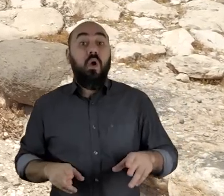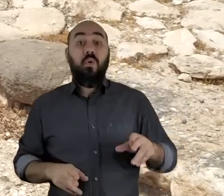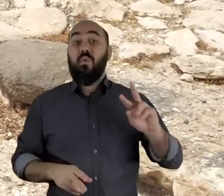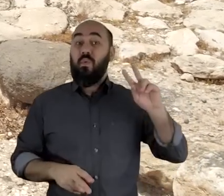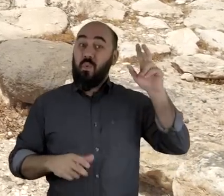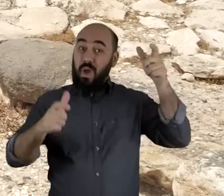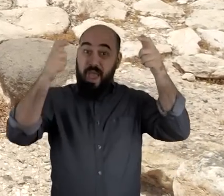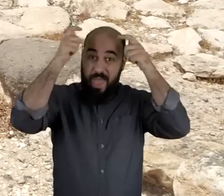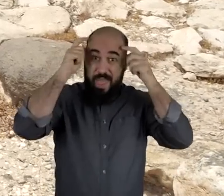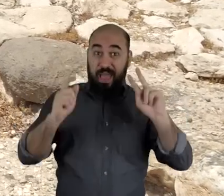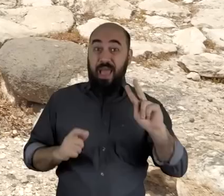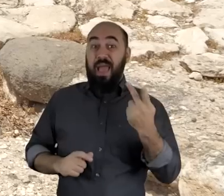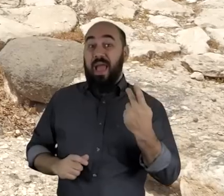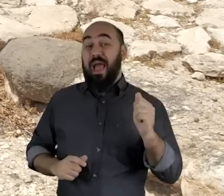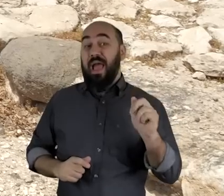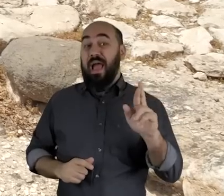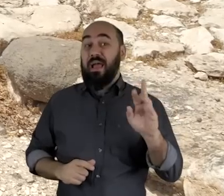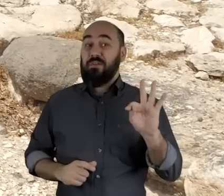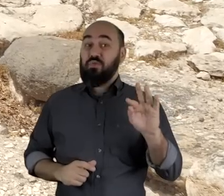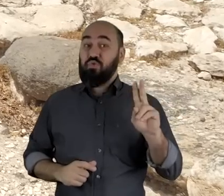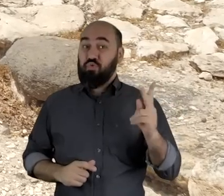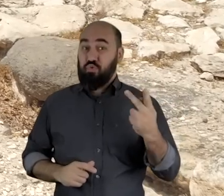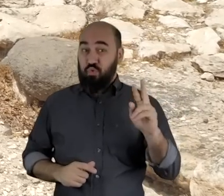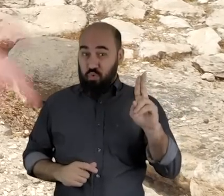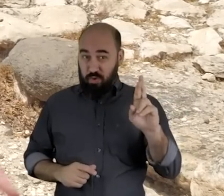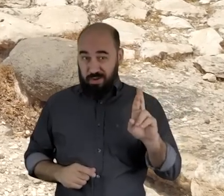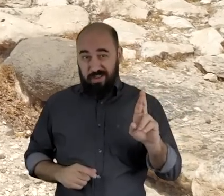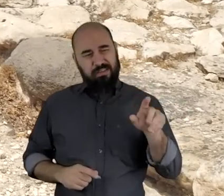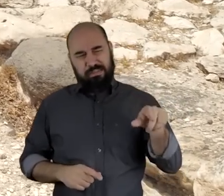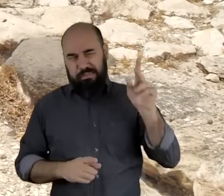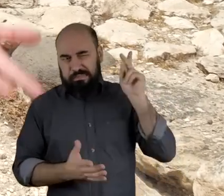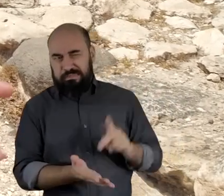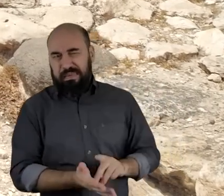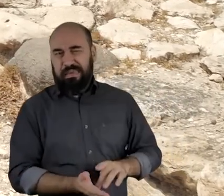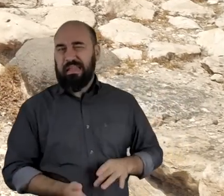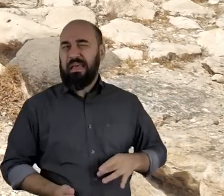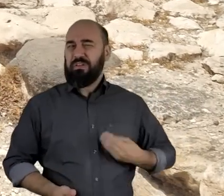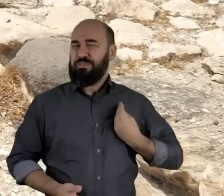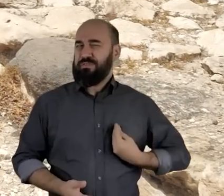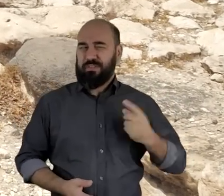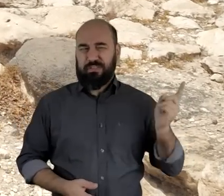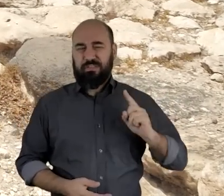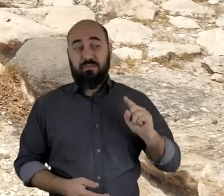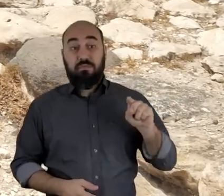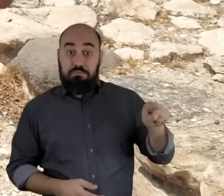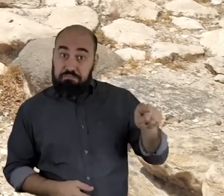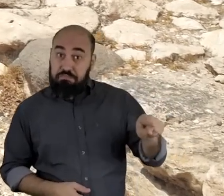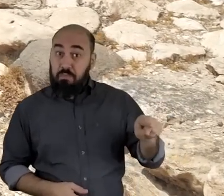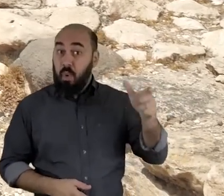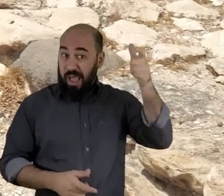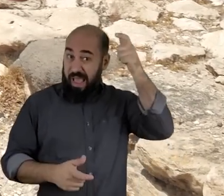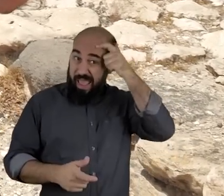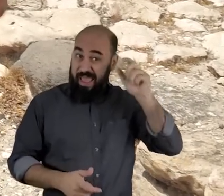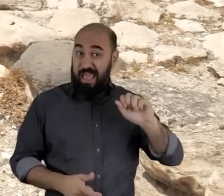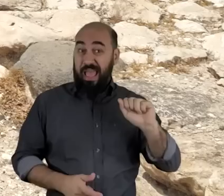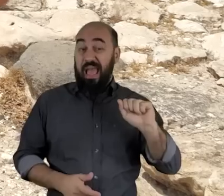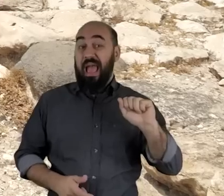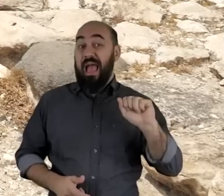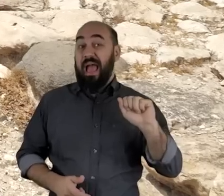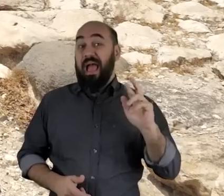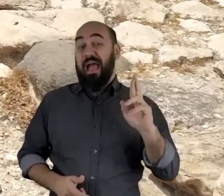Arthur, que geralmente é conhecido como sendo uma figura lendária, que não existiu de verdade. Então o rei Arthur é apenas um mito,